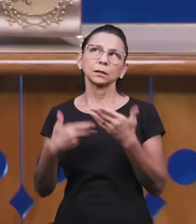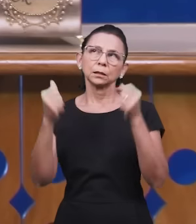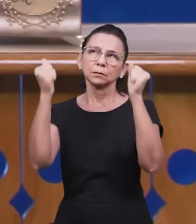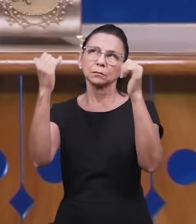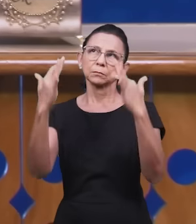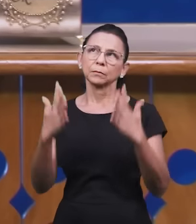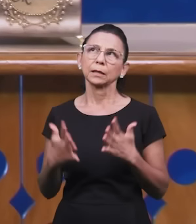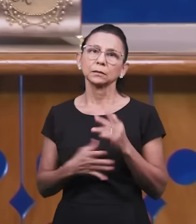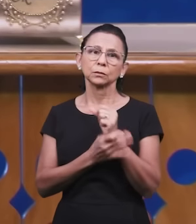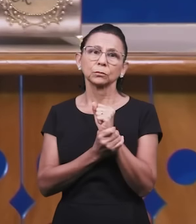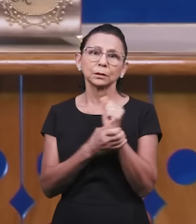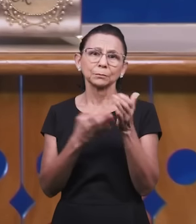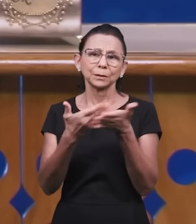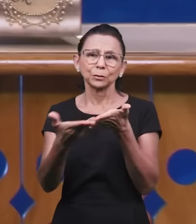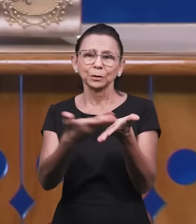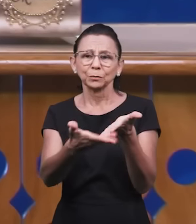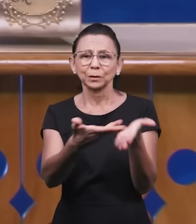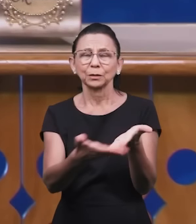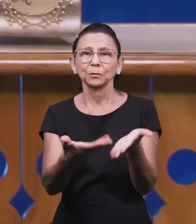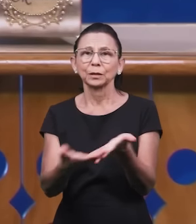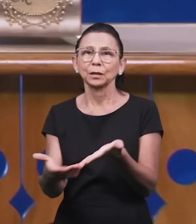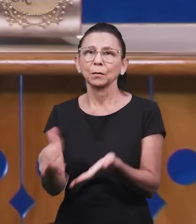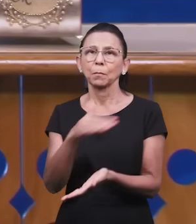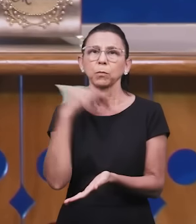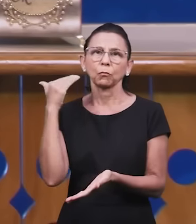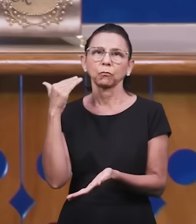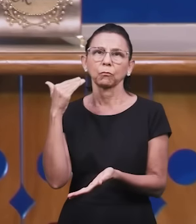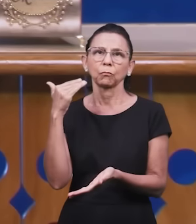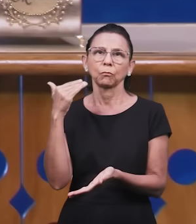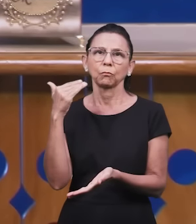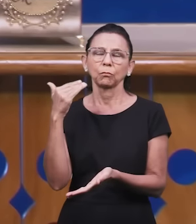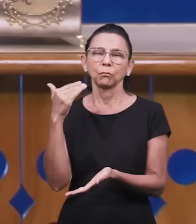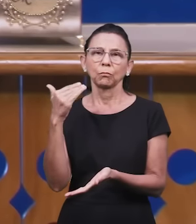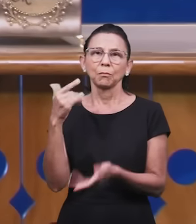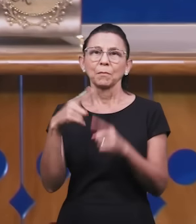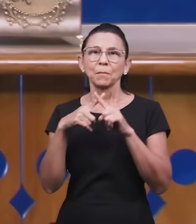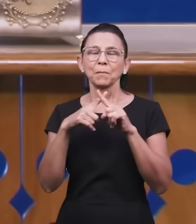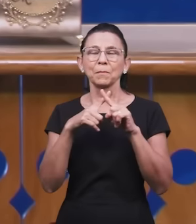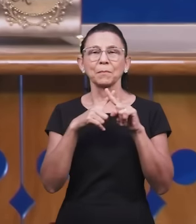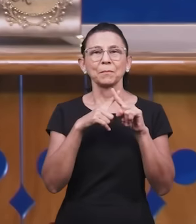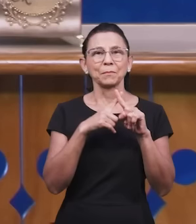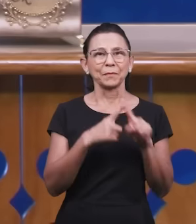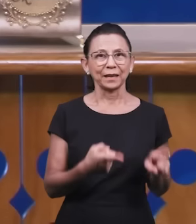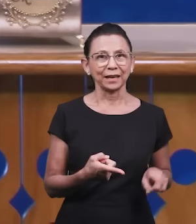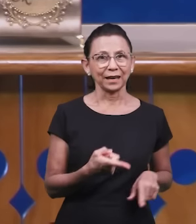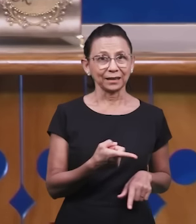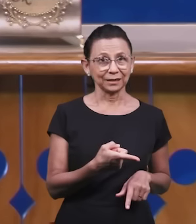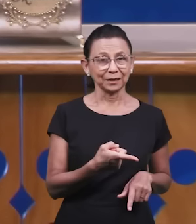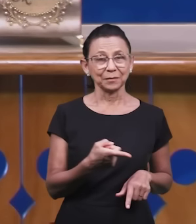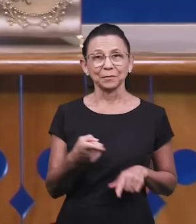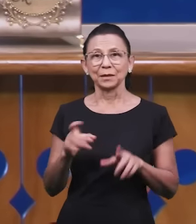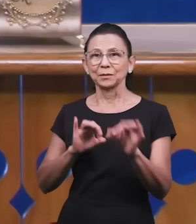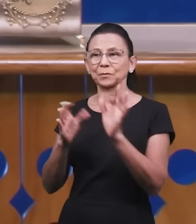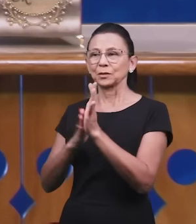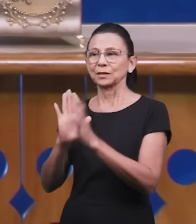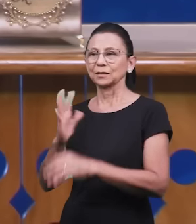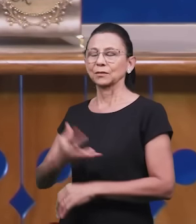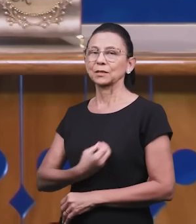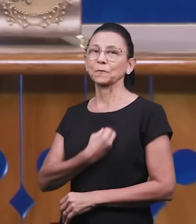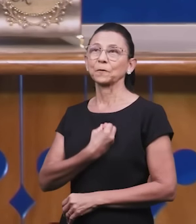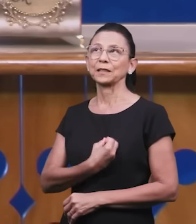bênção, ele perdeu a segurança, ele perdeu tudo e veio a morte sobre ele. Mas na obra da redenção está